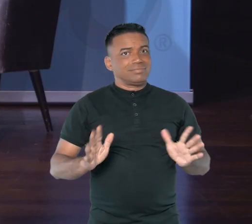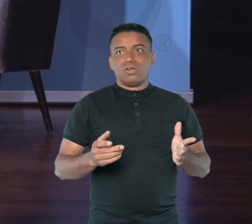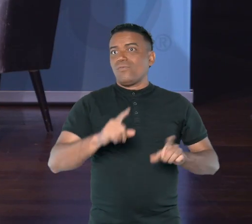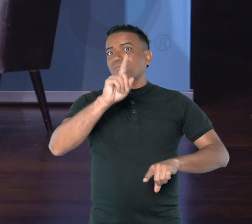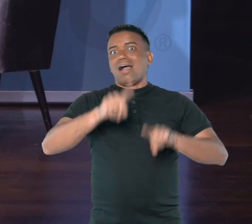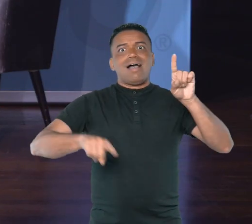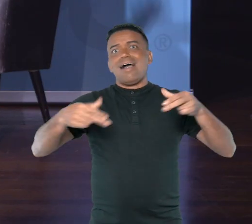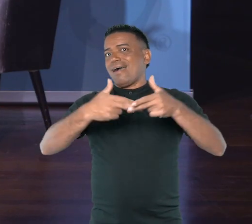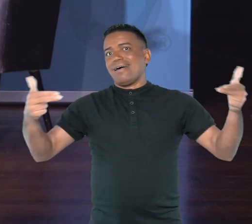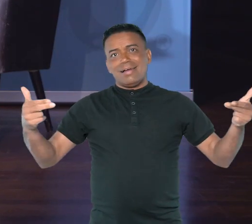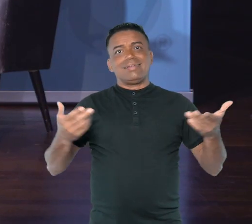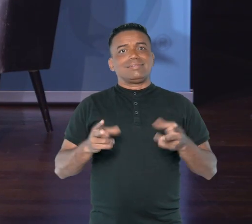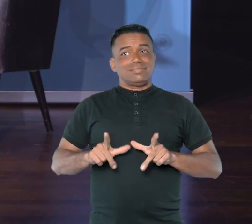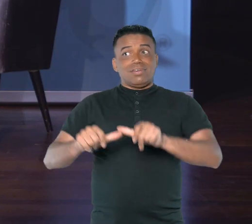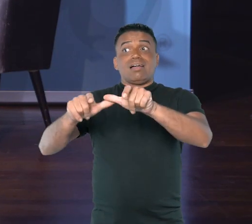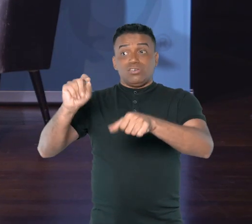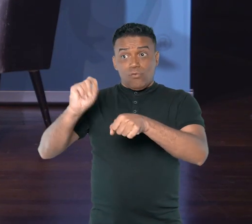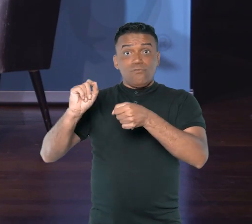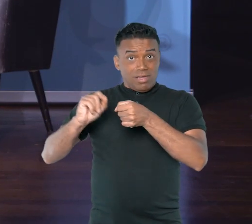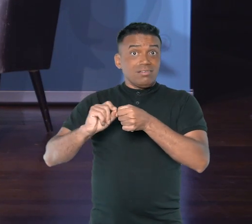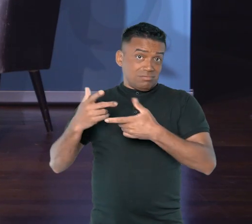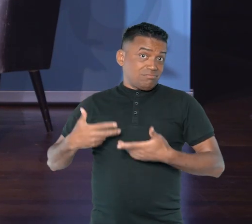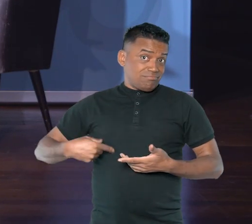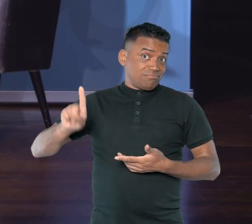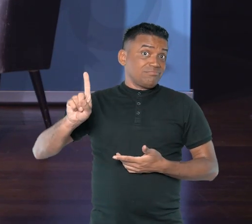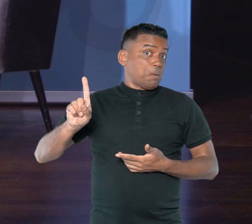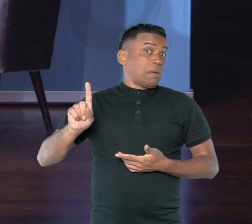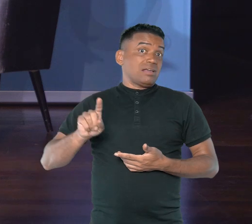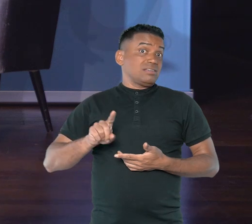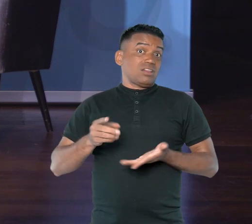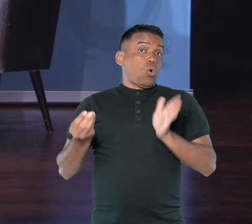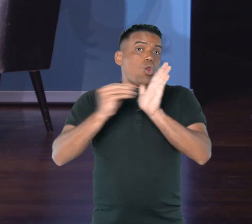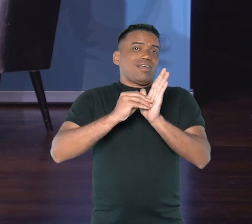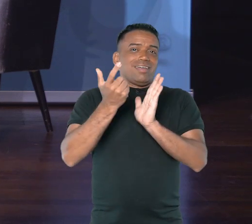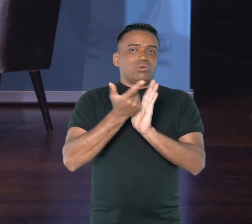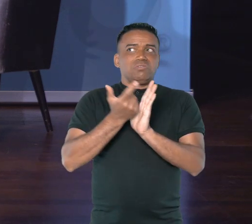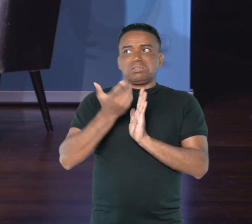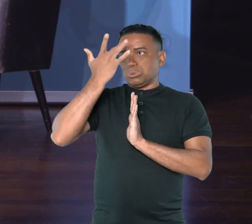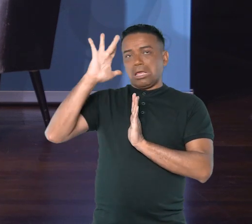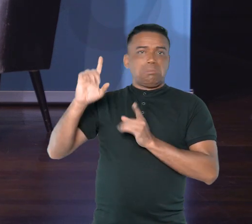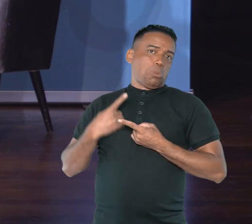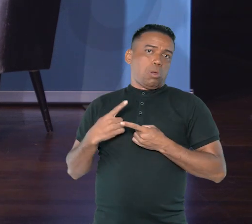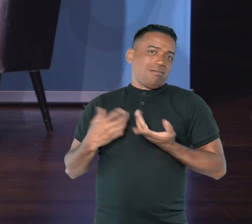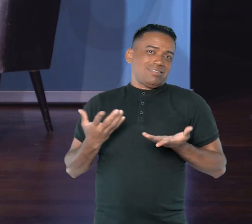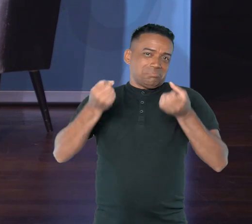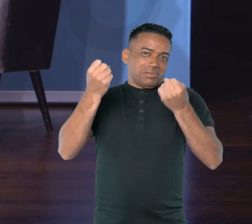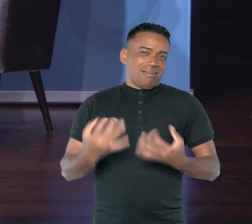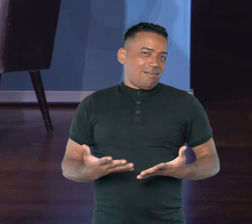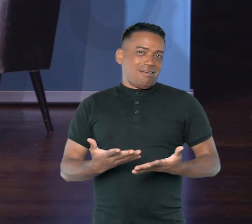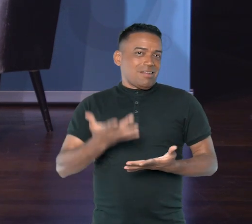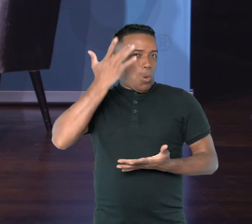várias viagens que eu fiz na vida que não estão no livro, e eu não saberia te dizer por quê. As